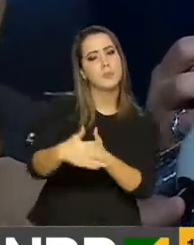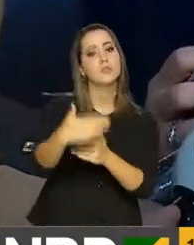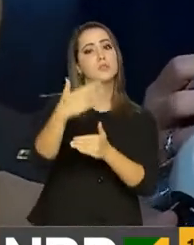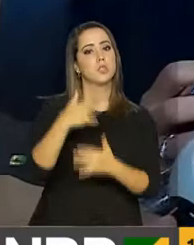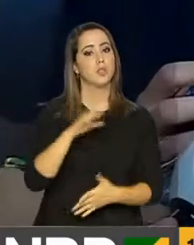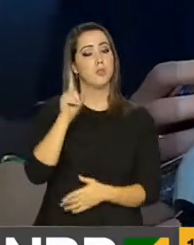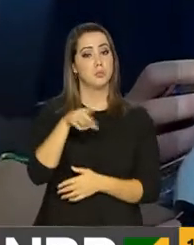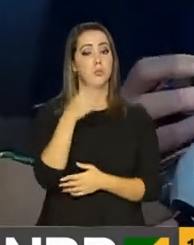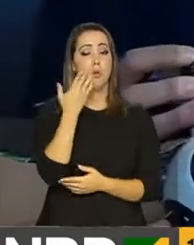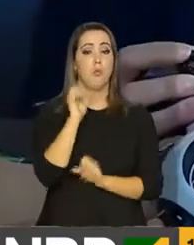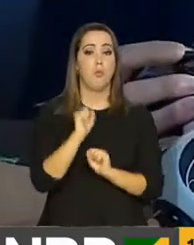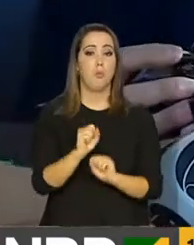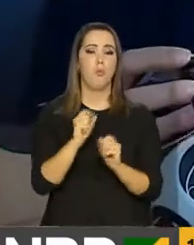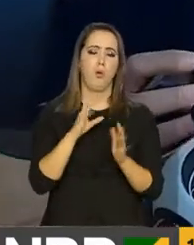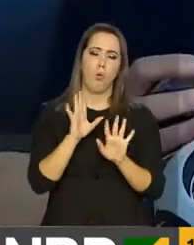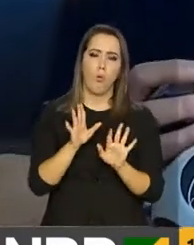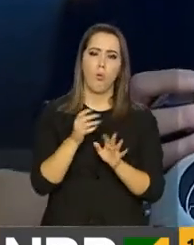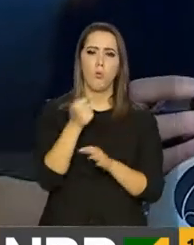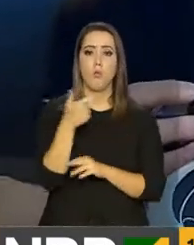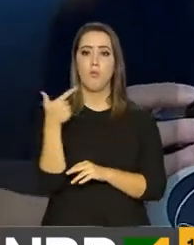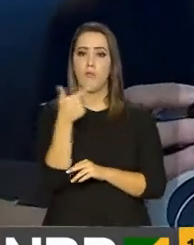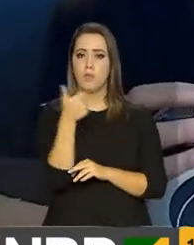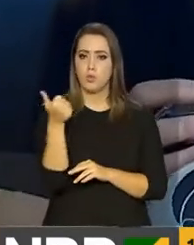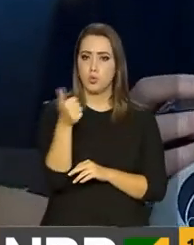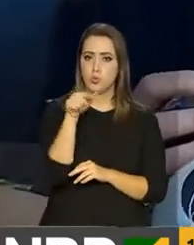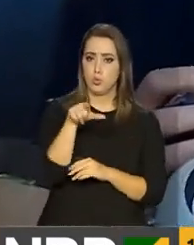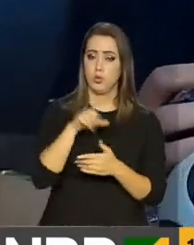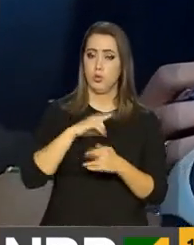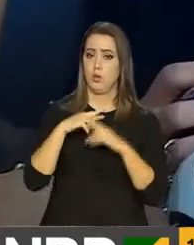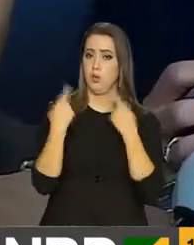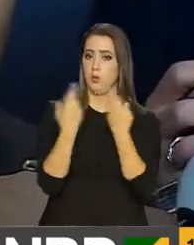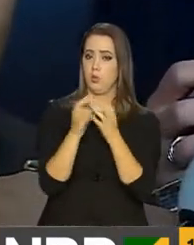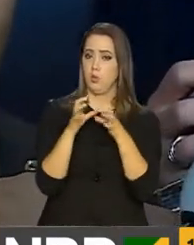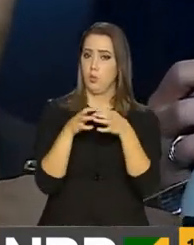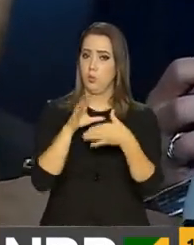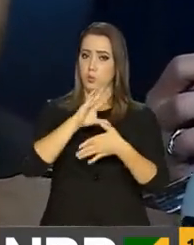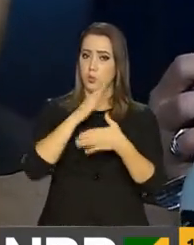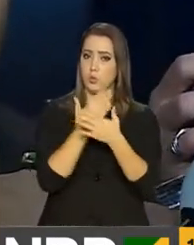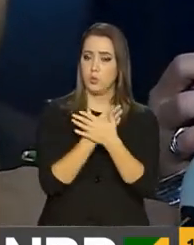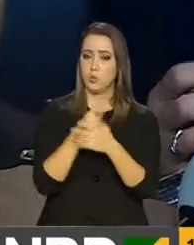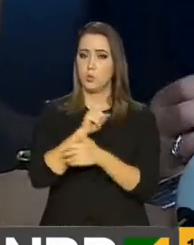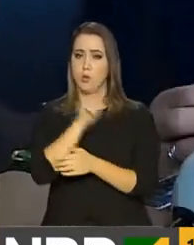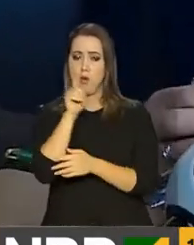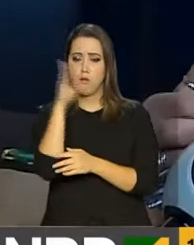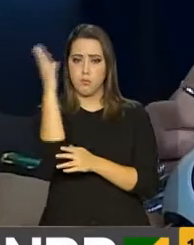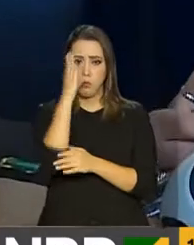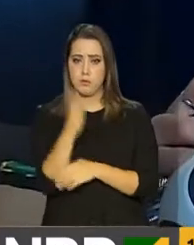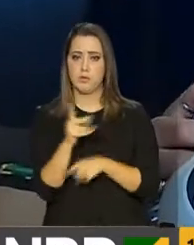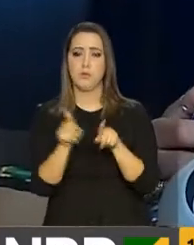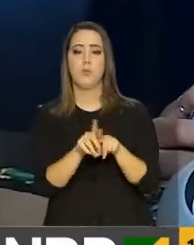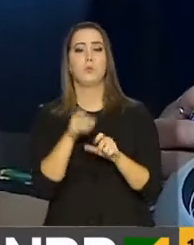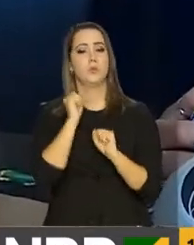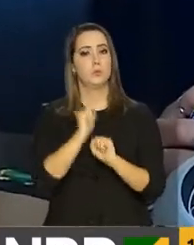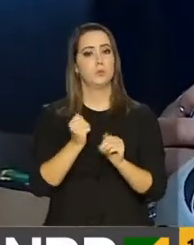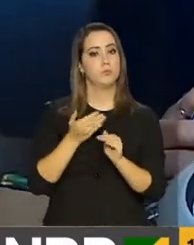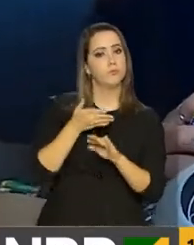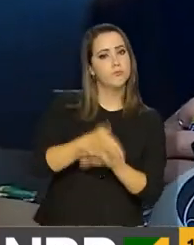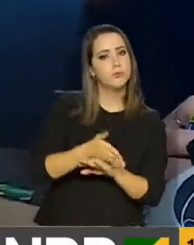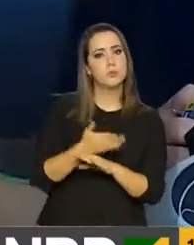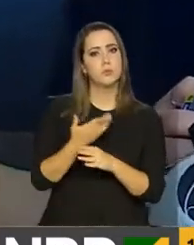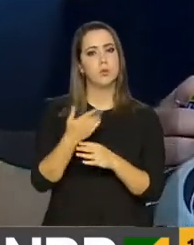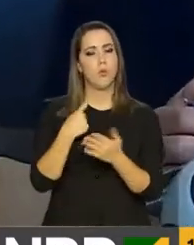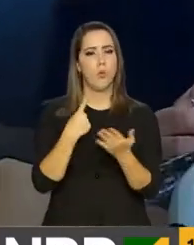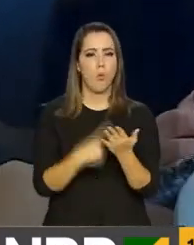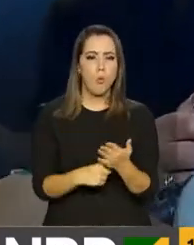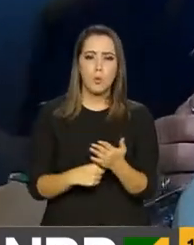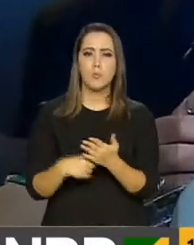provável que até o dia 21, quando tivermos a reunião do Mercosul no Brasil, nós possamos dar mais um passo, pelo menos uma espécie de